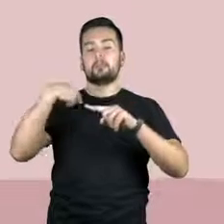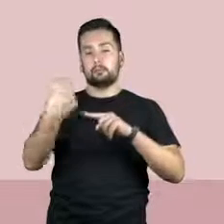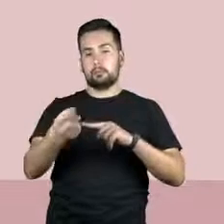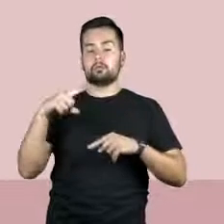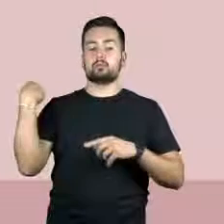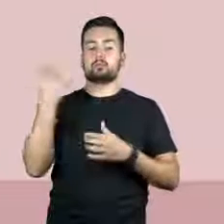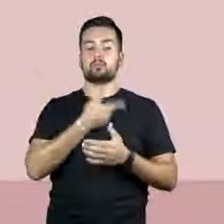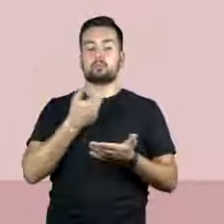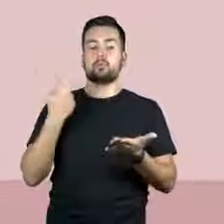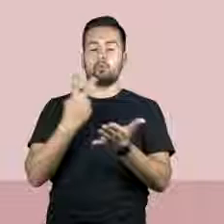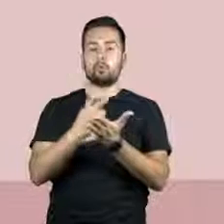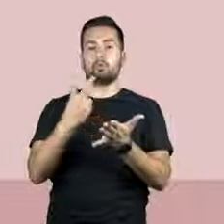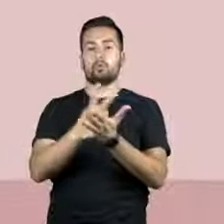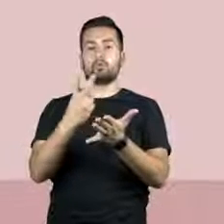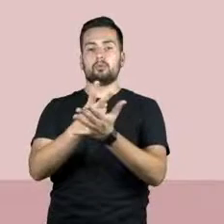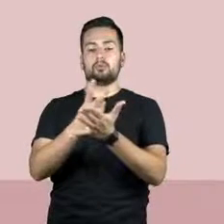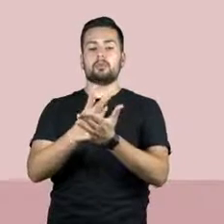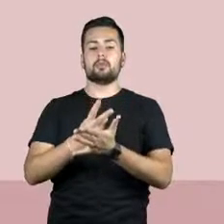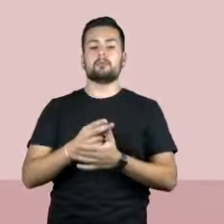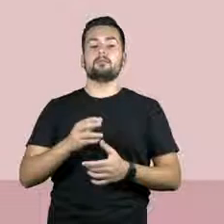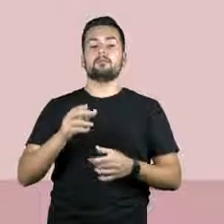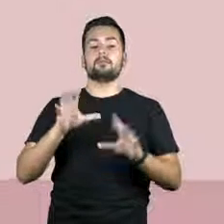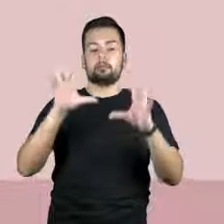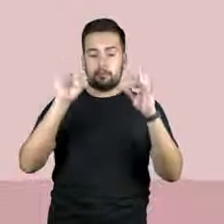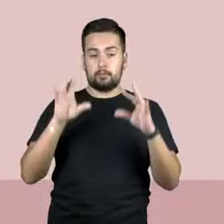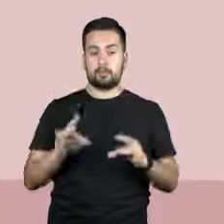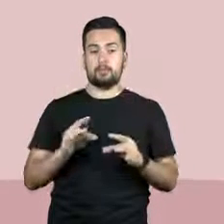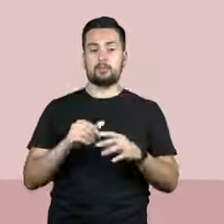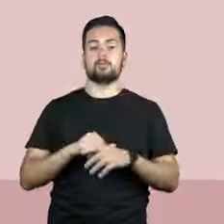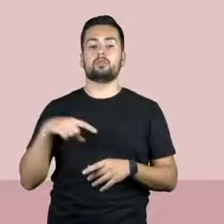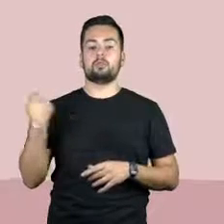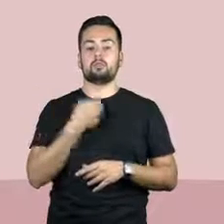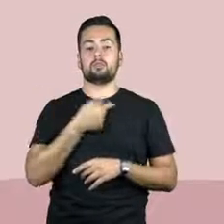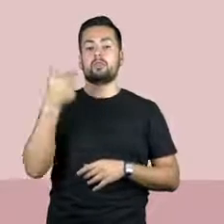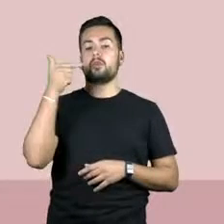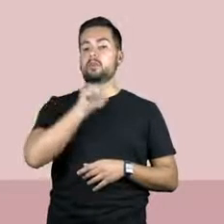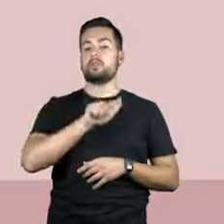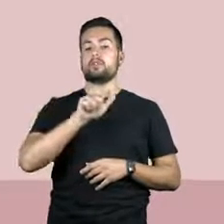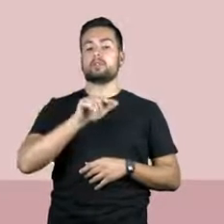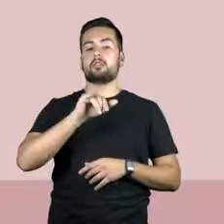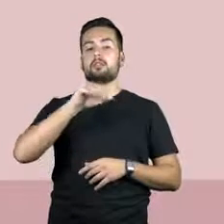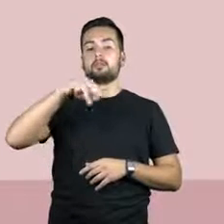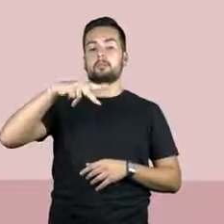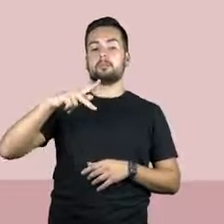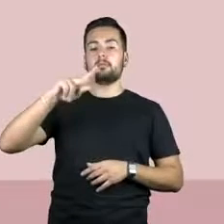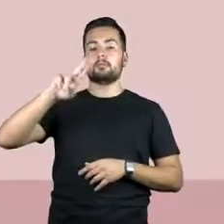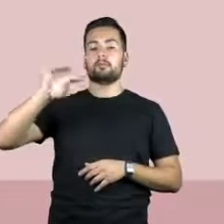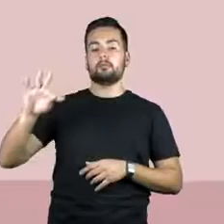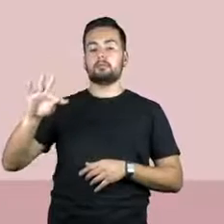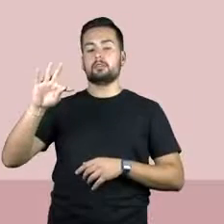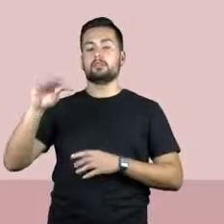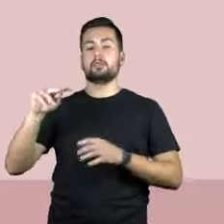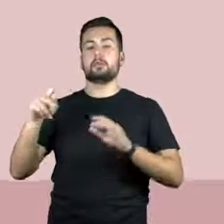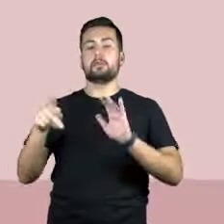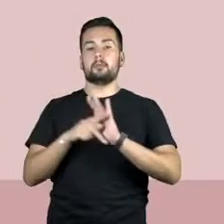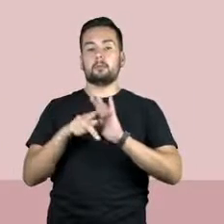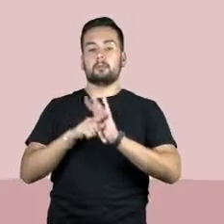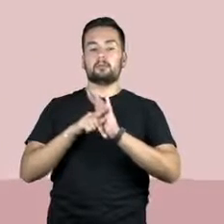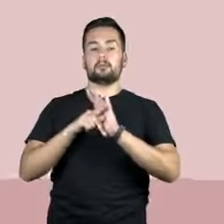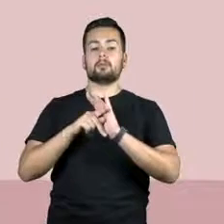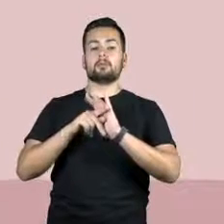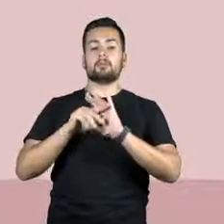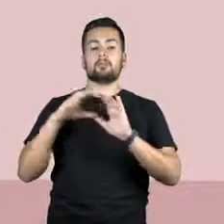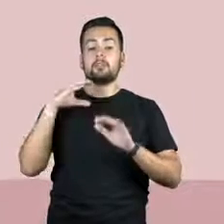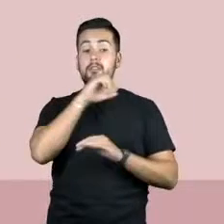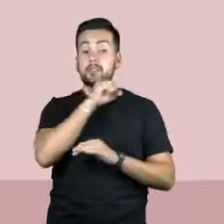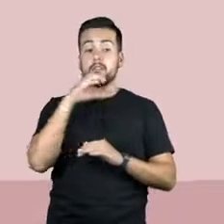avança lá no item sismo em específico, e a gente consegue dar o input desses fatores de aceleração